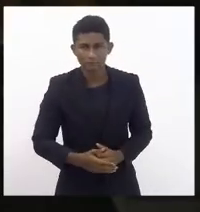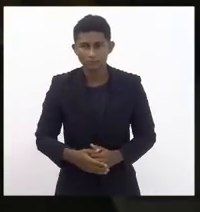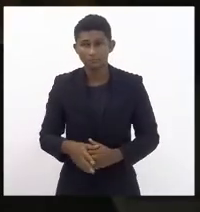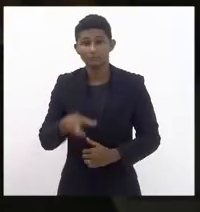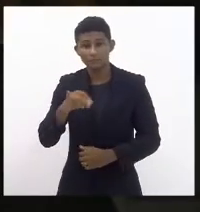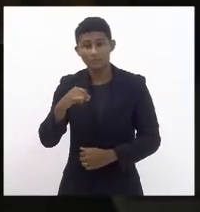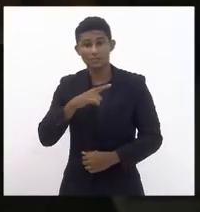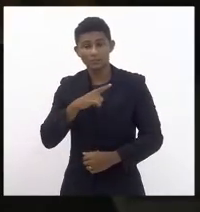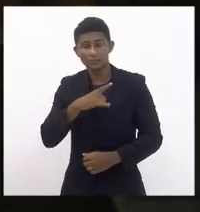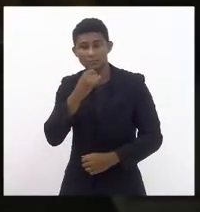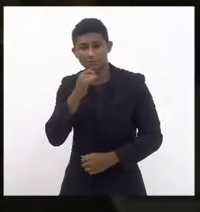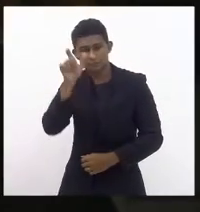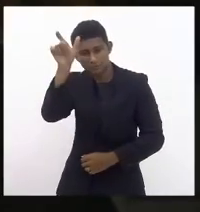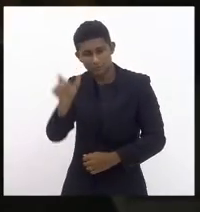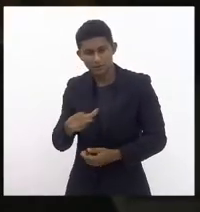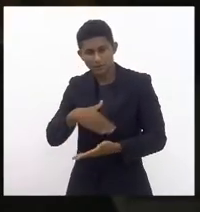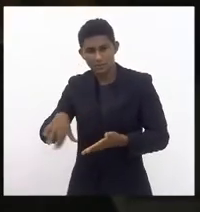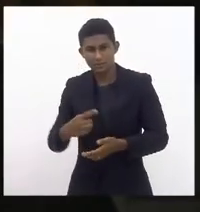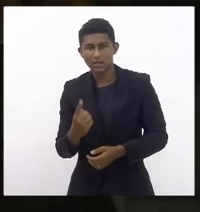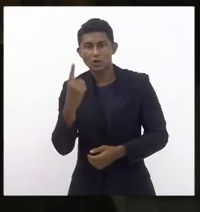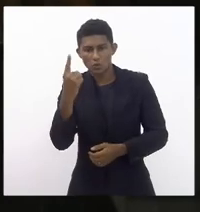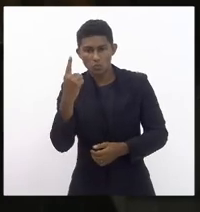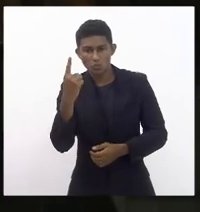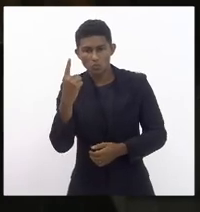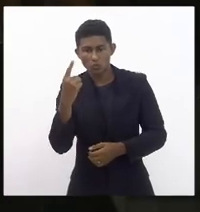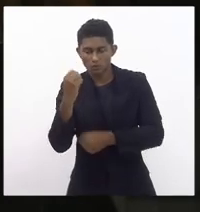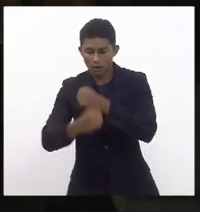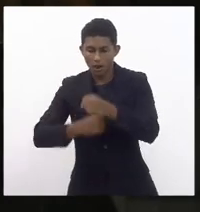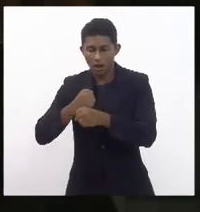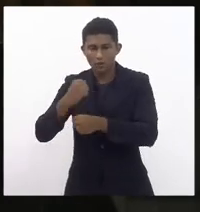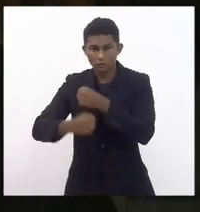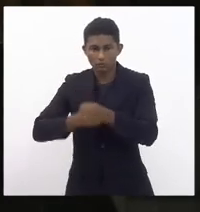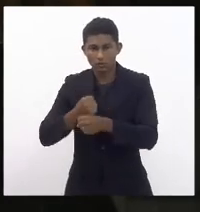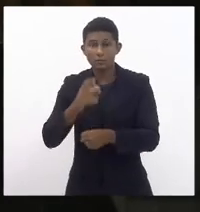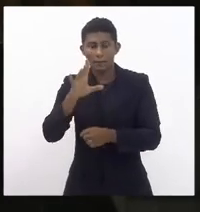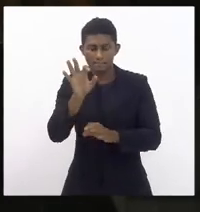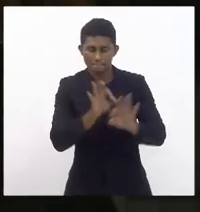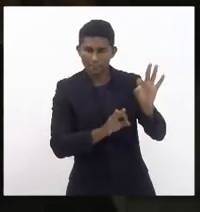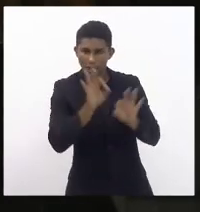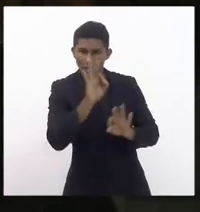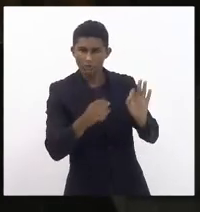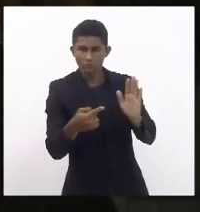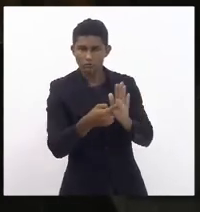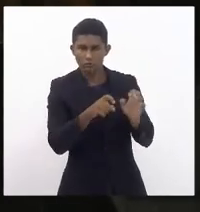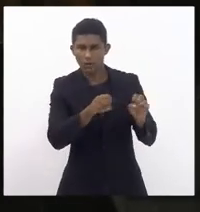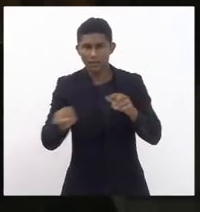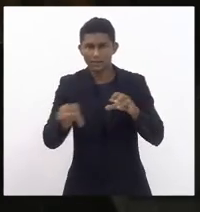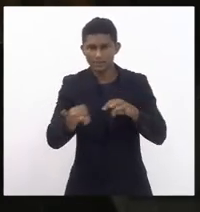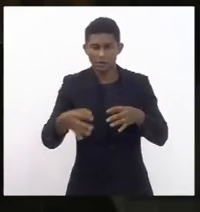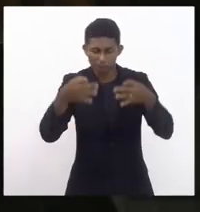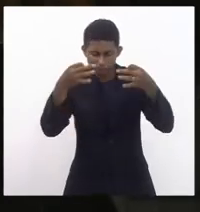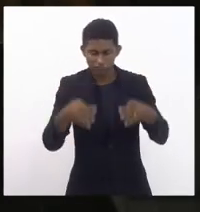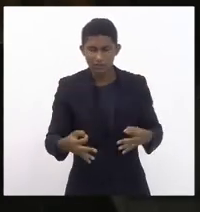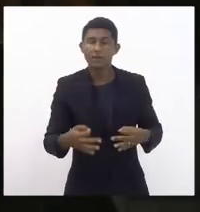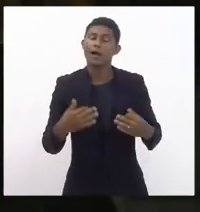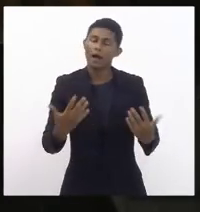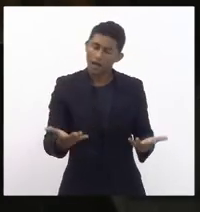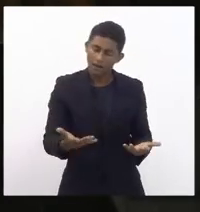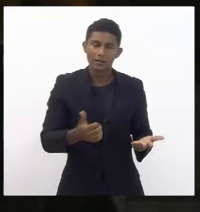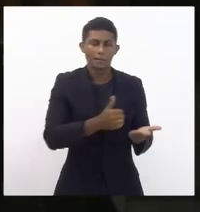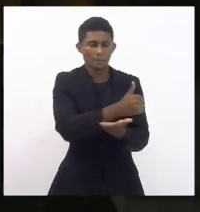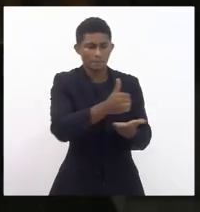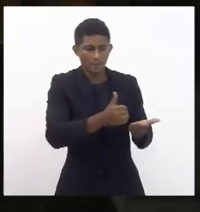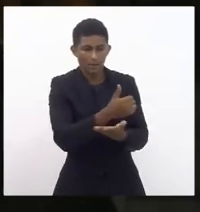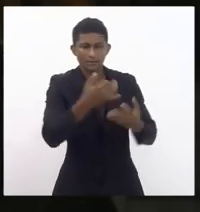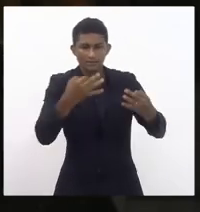tivéssemos um secretário por ano mas tivéssemos planos Estaduais de educação atualizados talvez tivemos um balizamento tivéssemos um balizamento